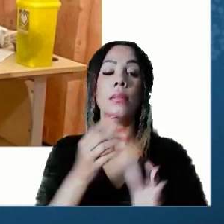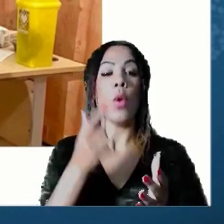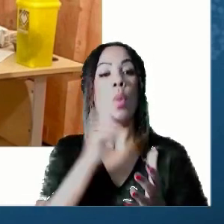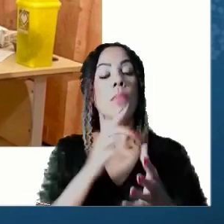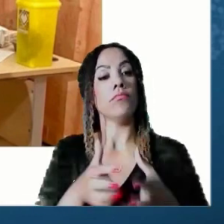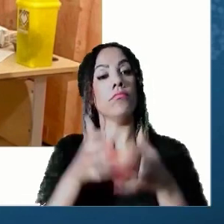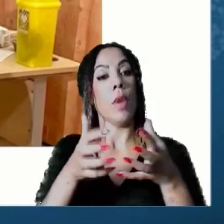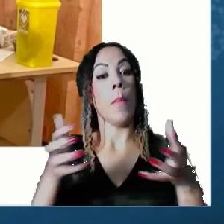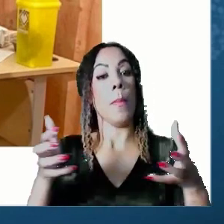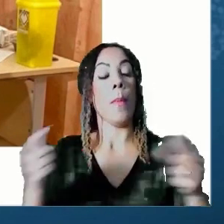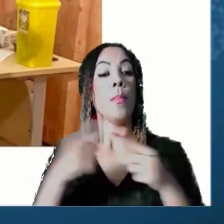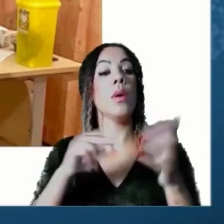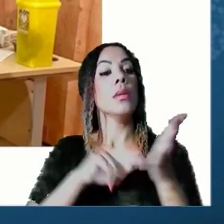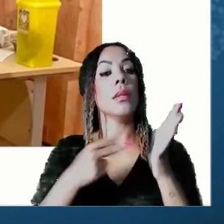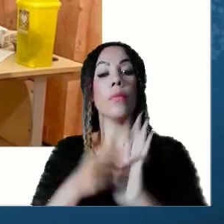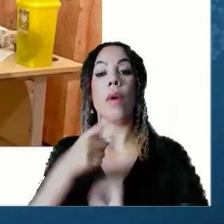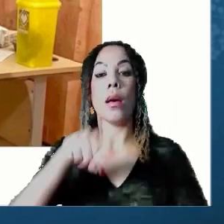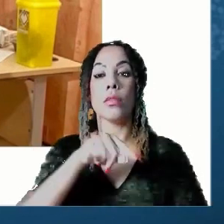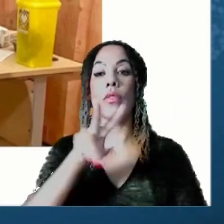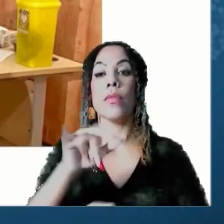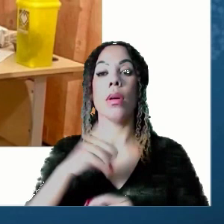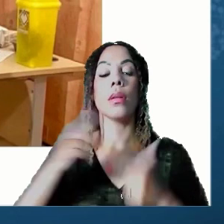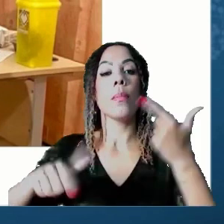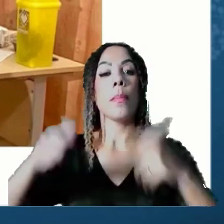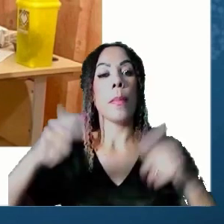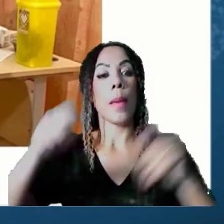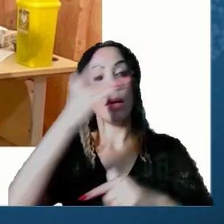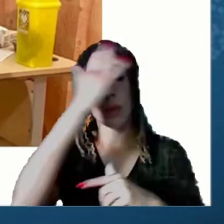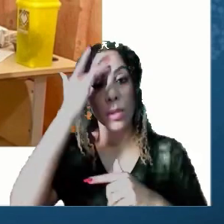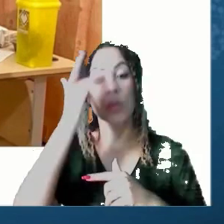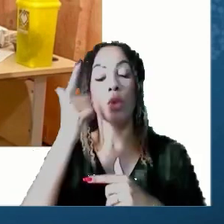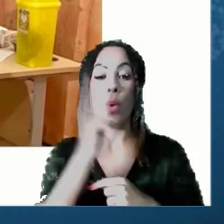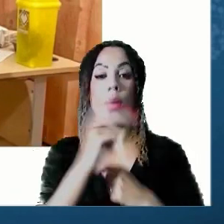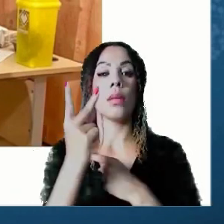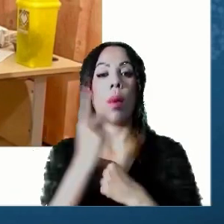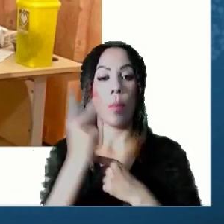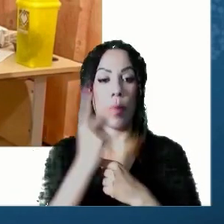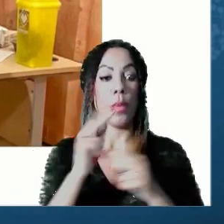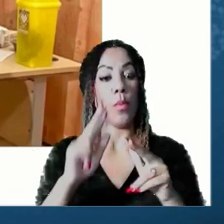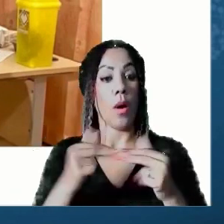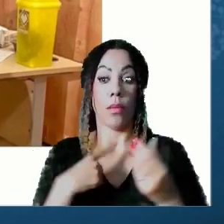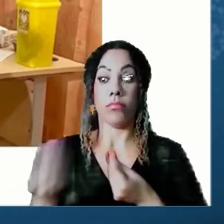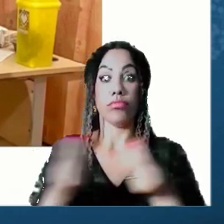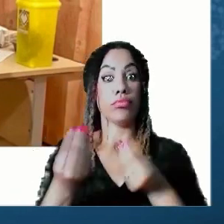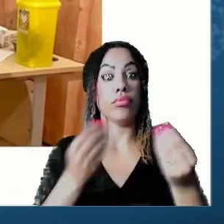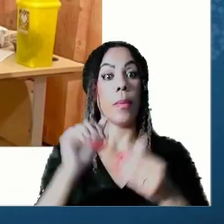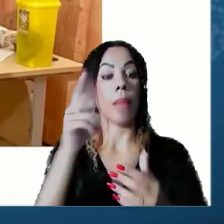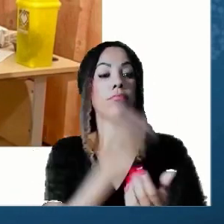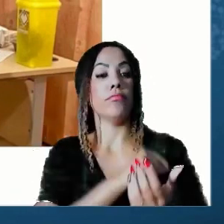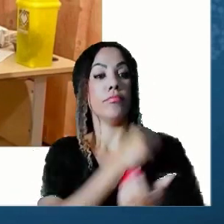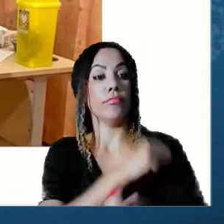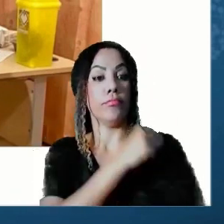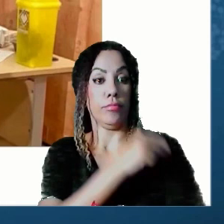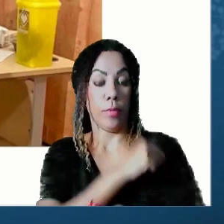isso significava que a gente teria mais pessoas protegidas com o aumento, e aí a gente poderia começar a